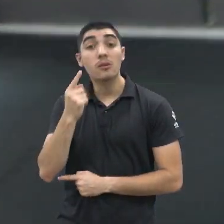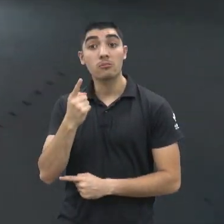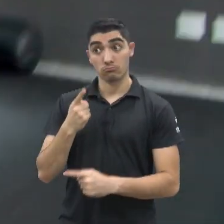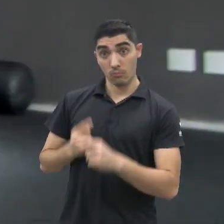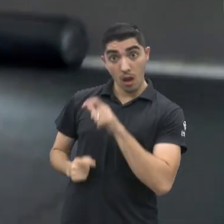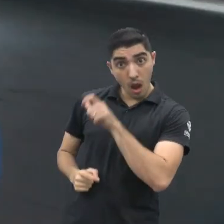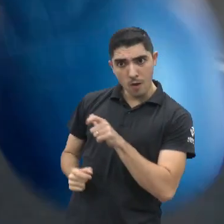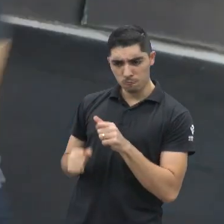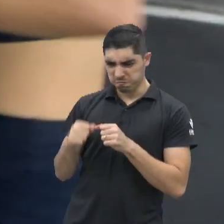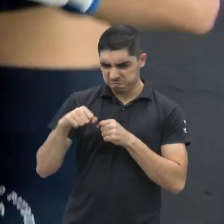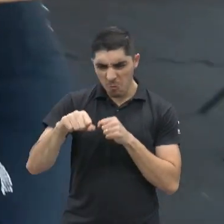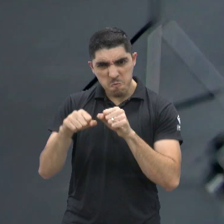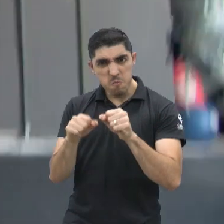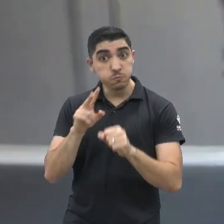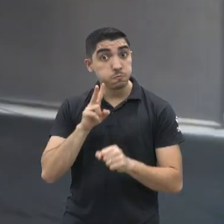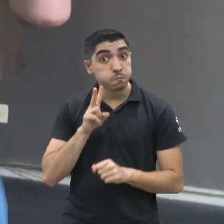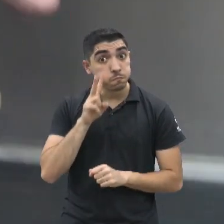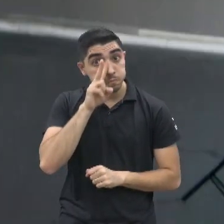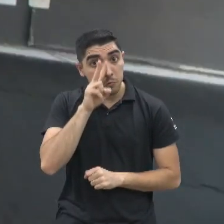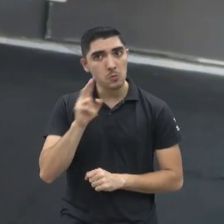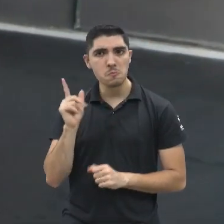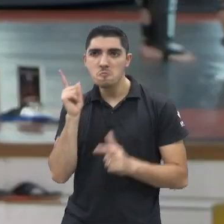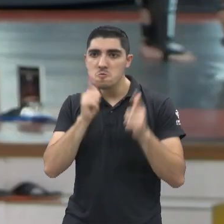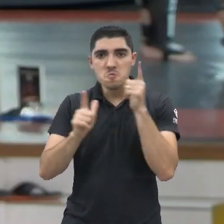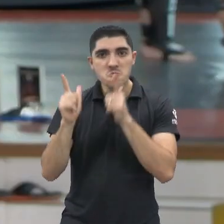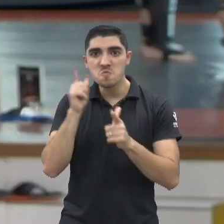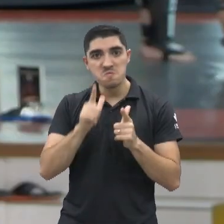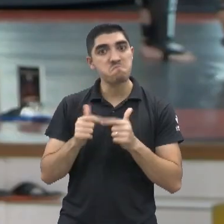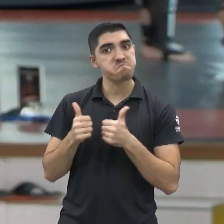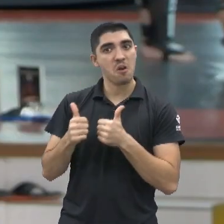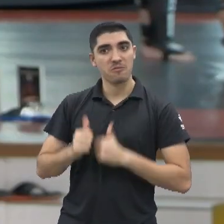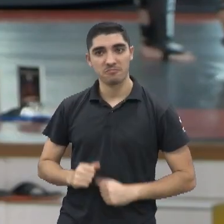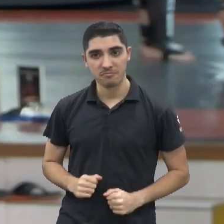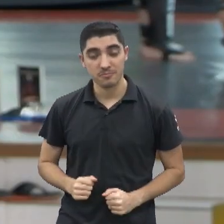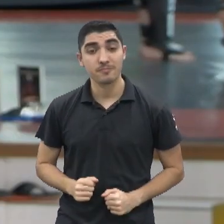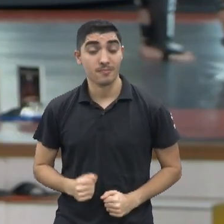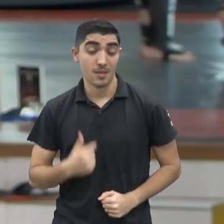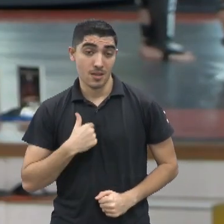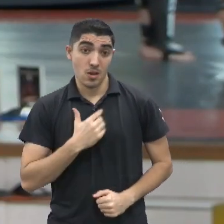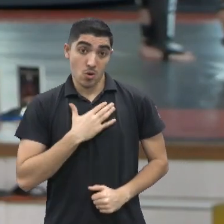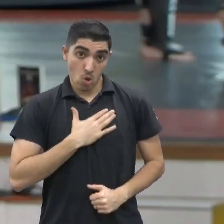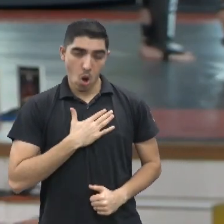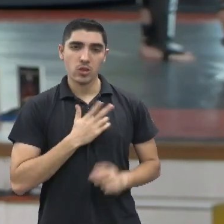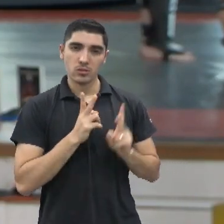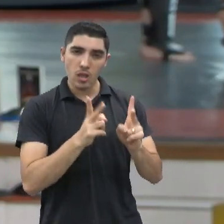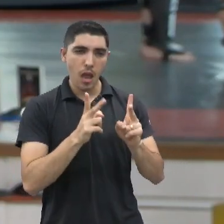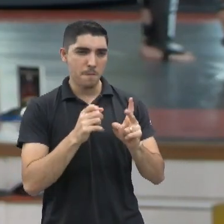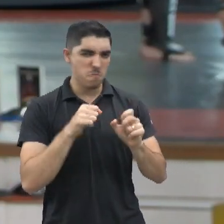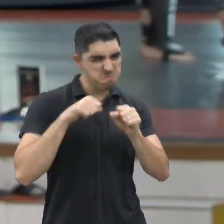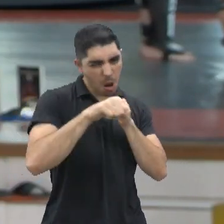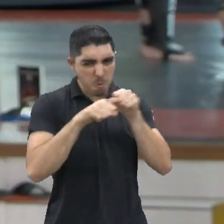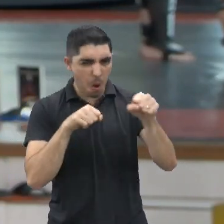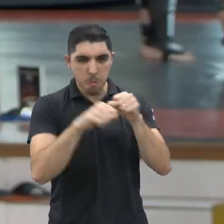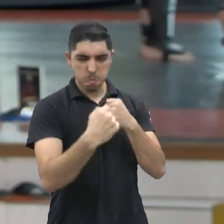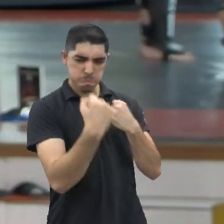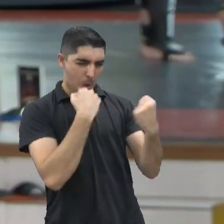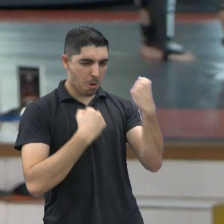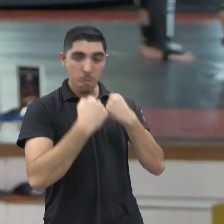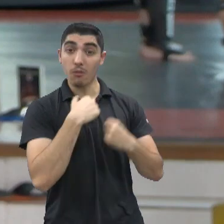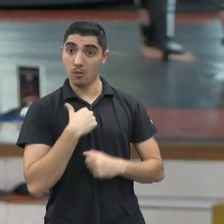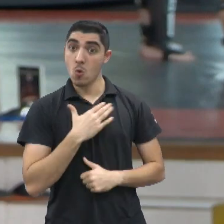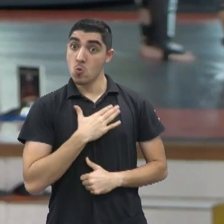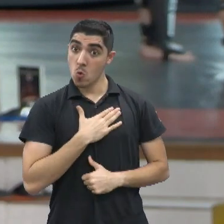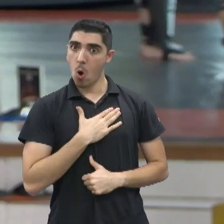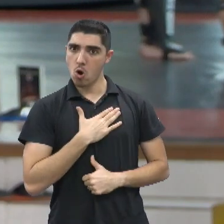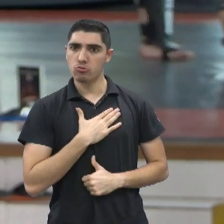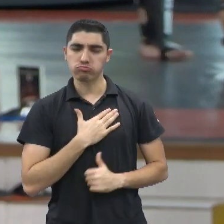são marcas registradas na hora dos combates. Eu gosto muito da trocação, eu gosto da porradaria, eu gosto do